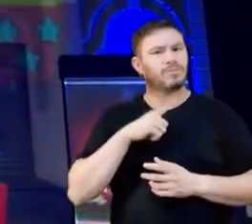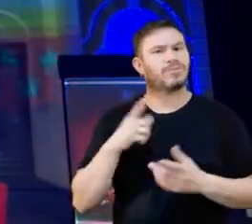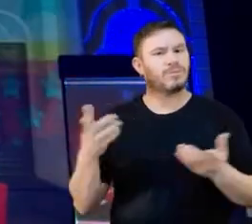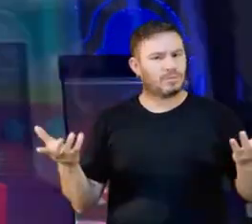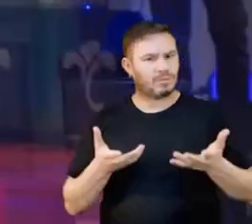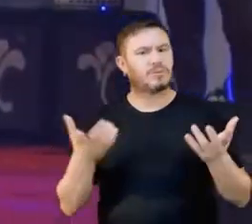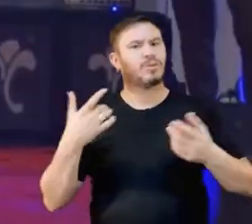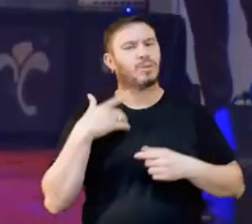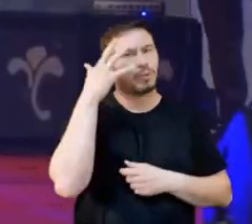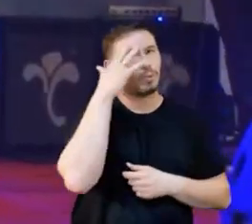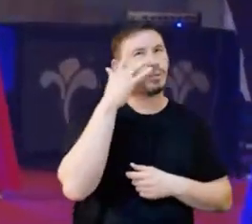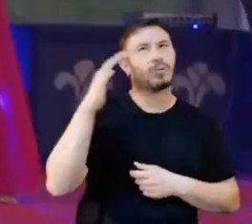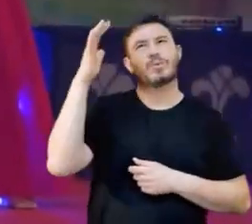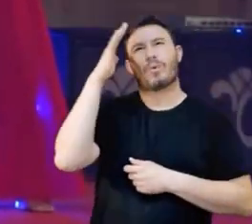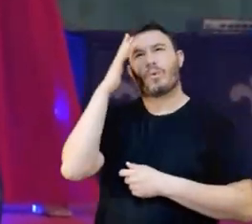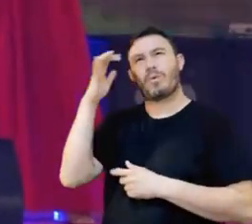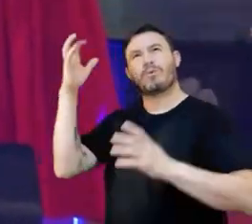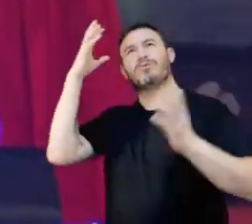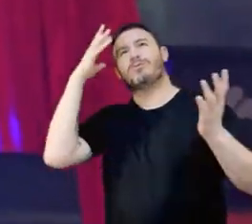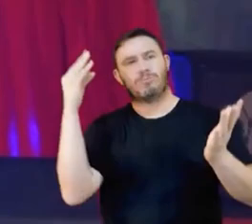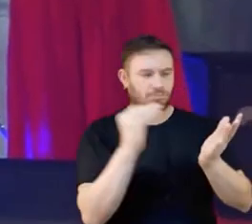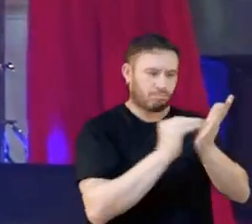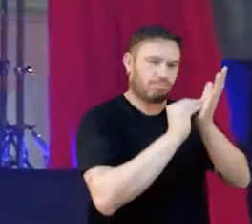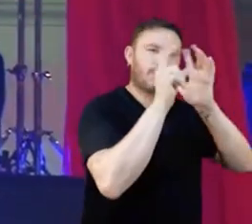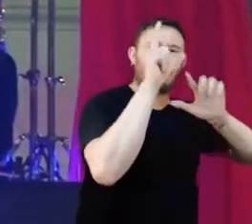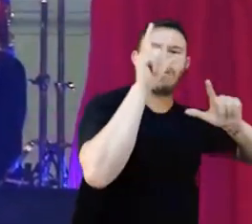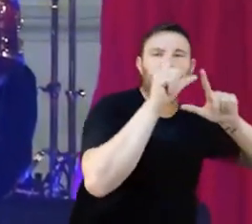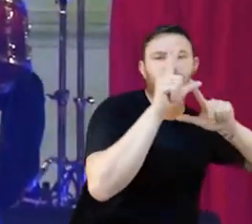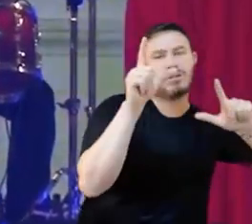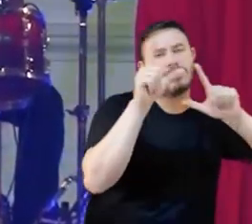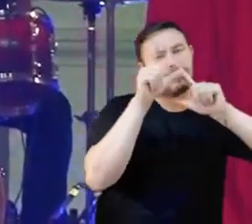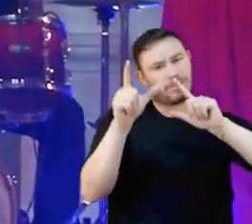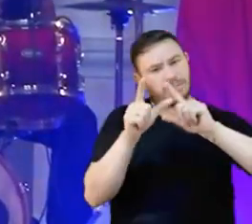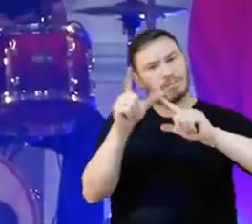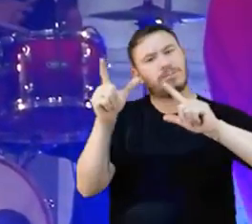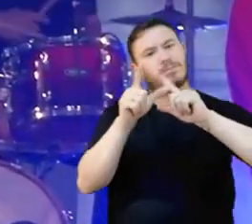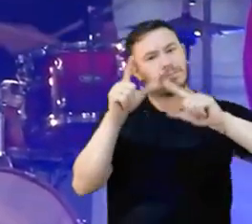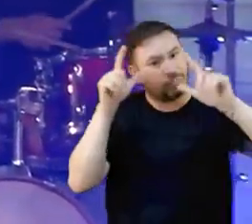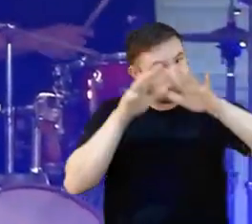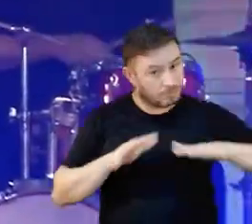Sonho e escrevo em letras grandes. Novo